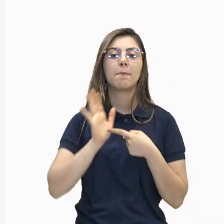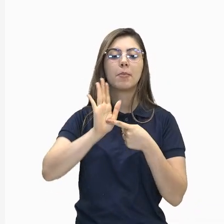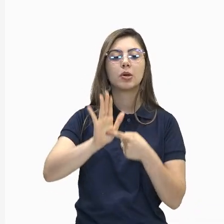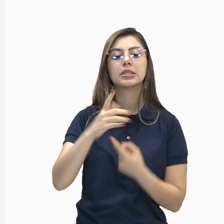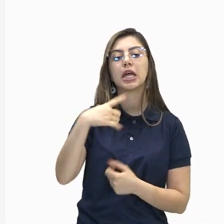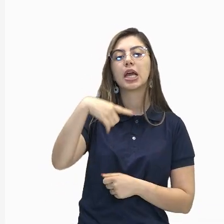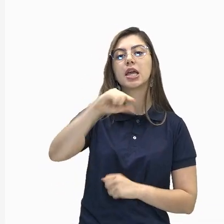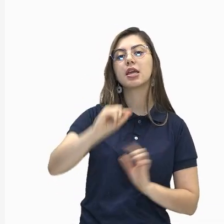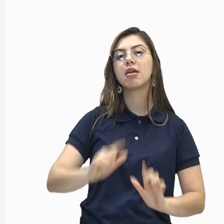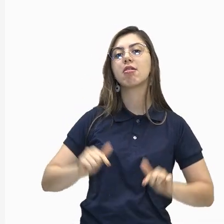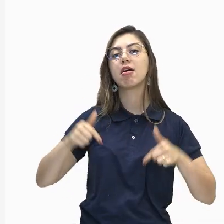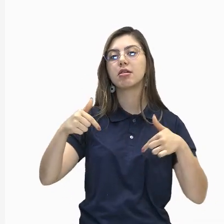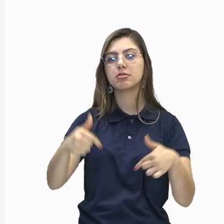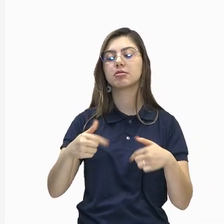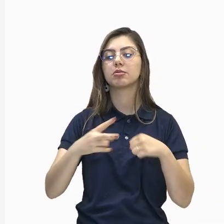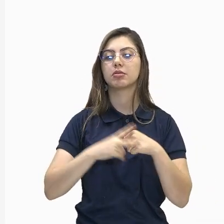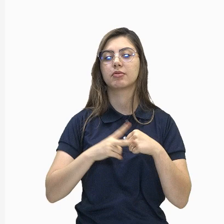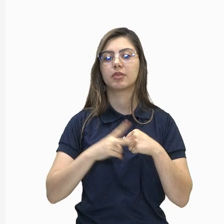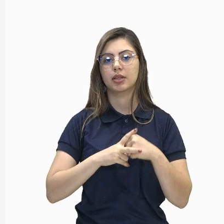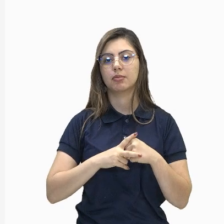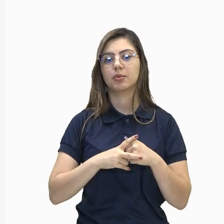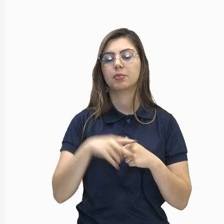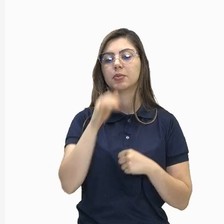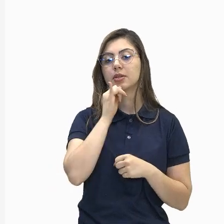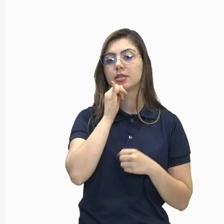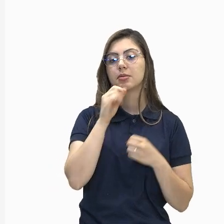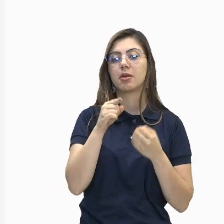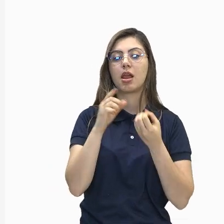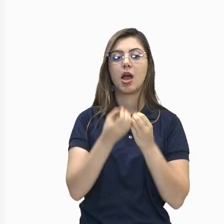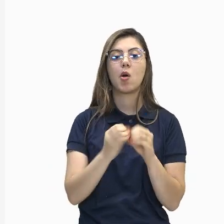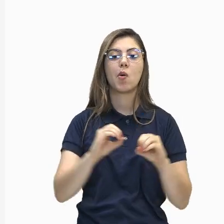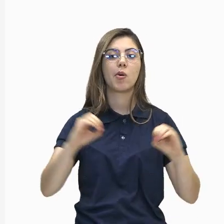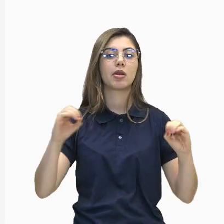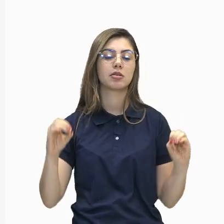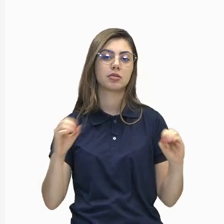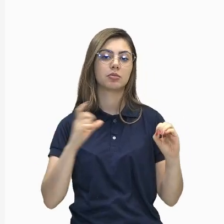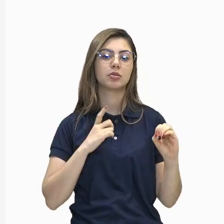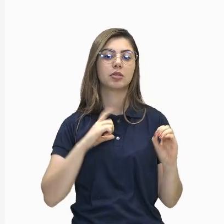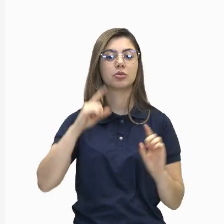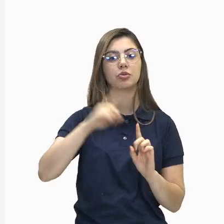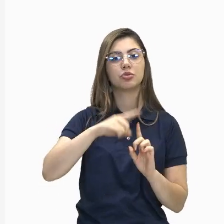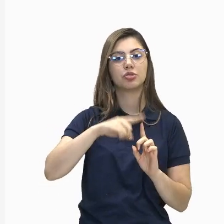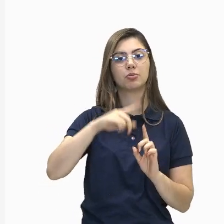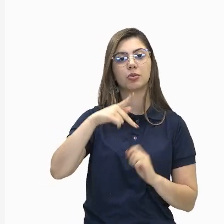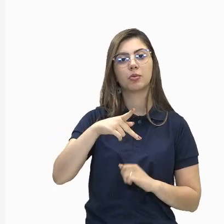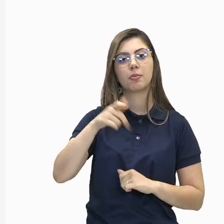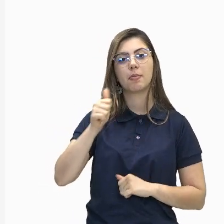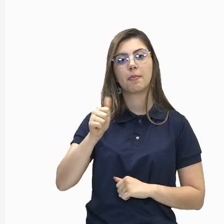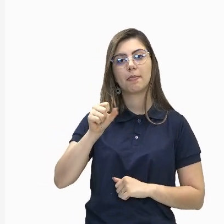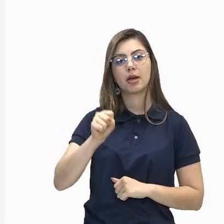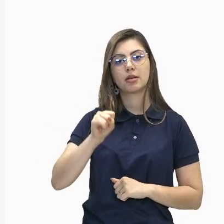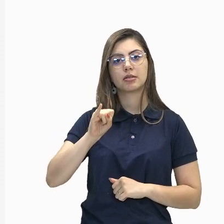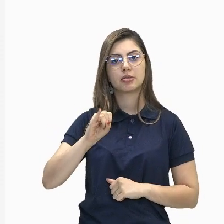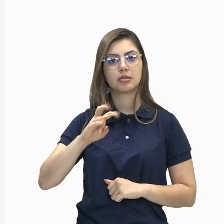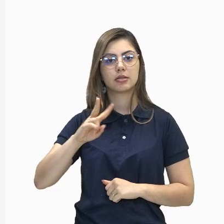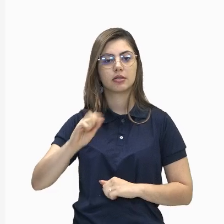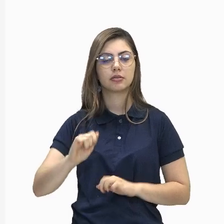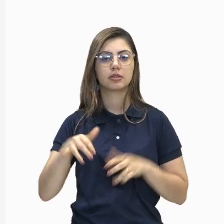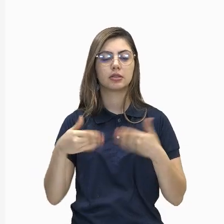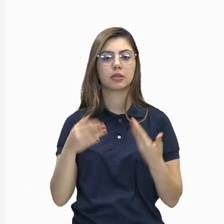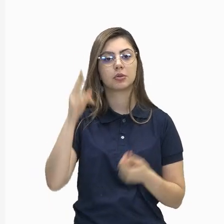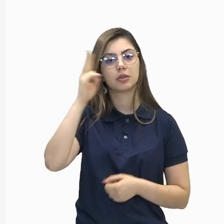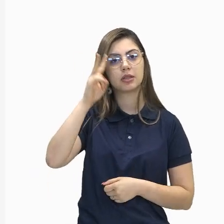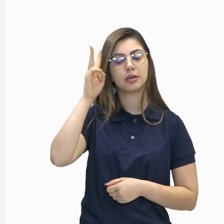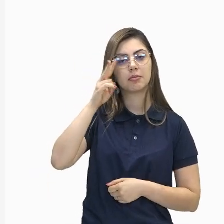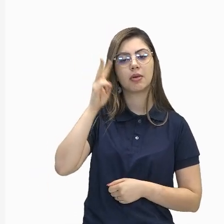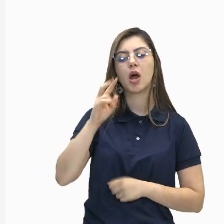ação verbal, quando a oração está na voz passiva. E aí, para que a gente possa lembrar o que é a